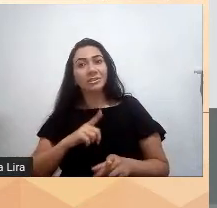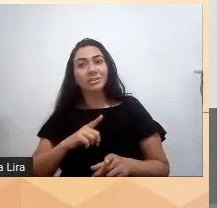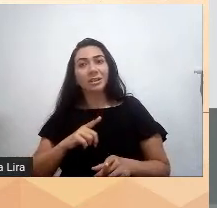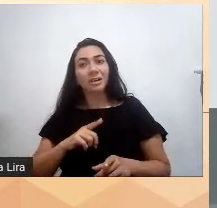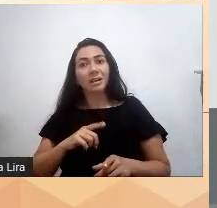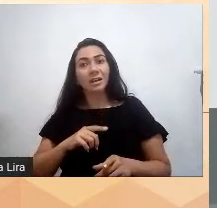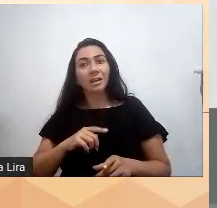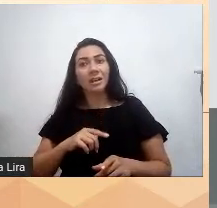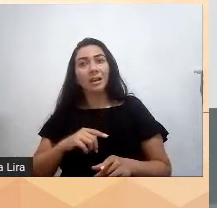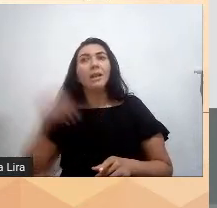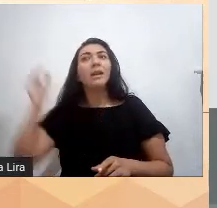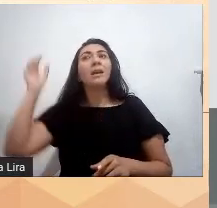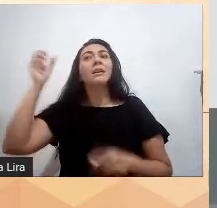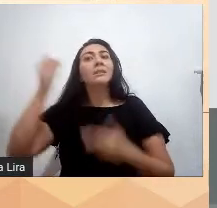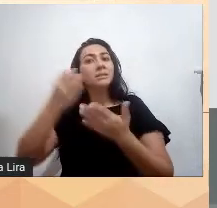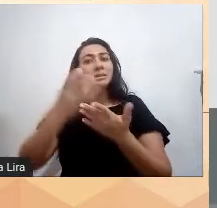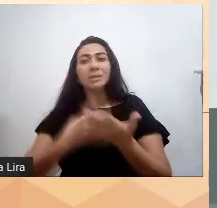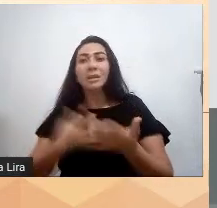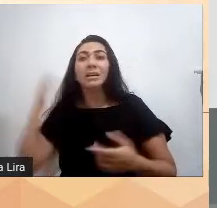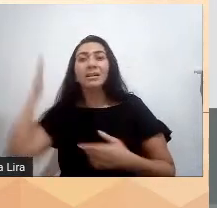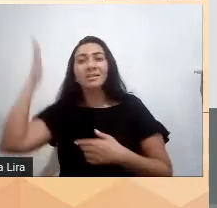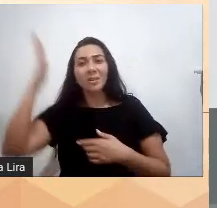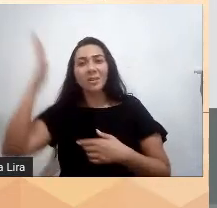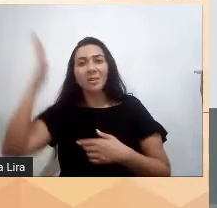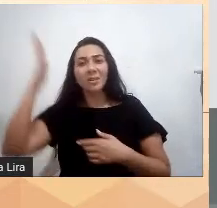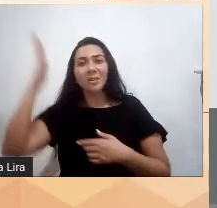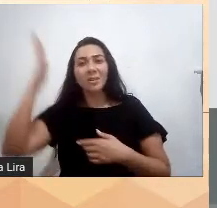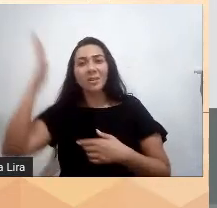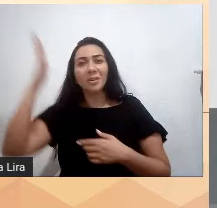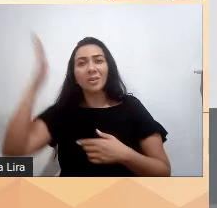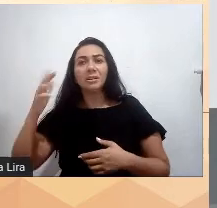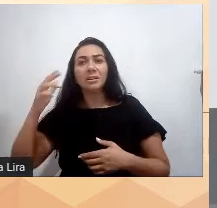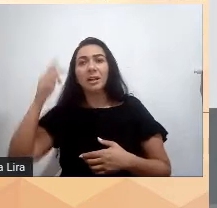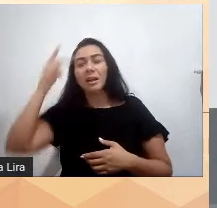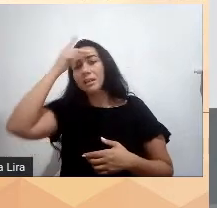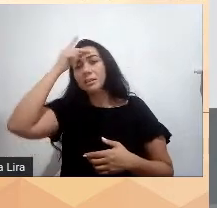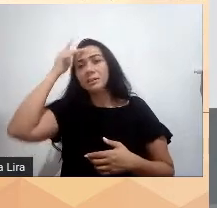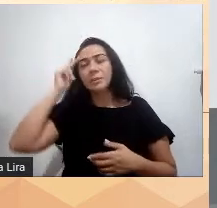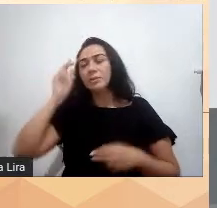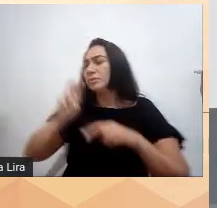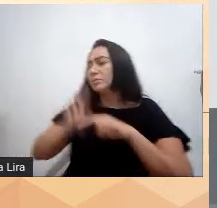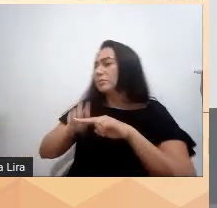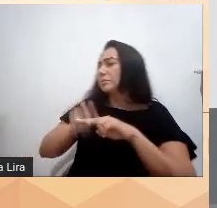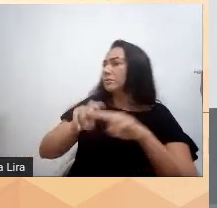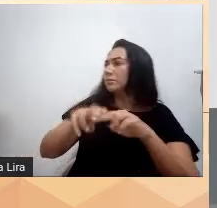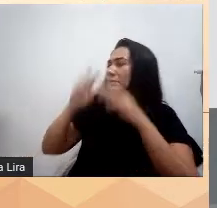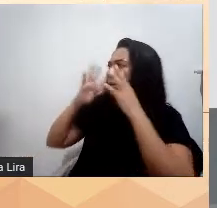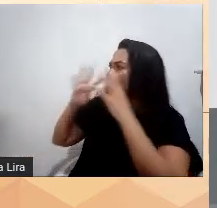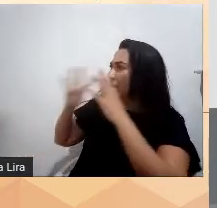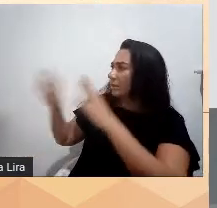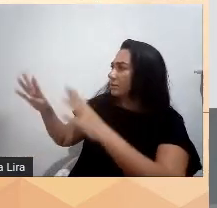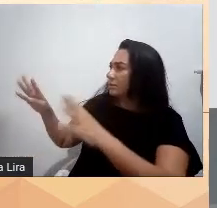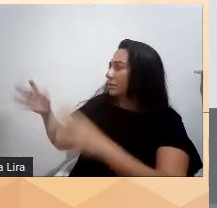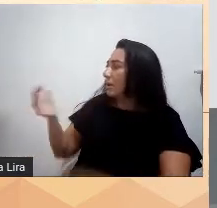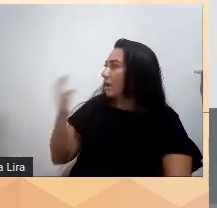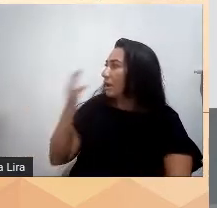nesse momento na plateia ou nesse momento fazendo a oficina, mas que mais tarde poderão escutar ou ouvir, enfim,